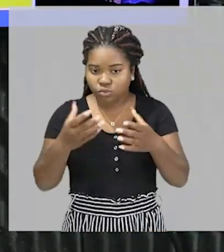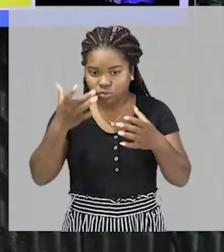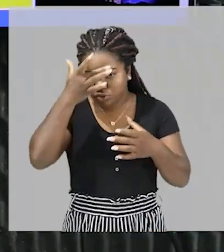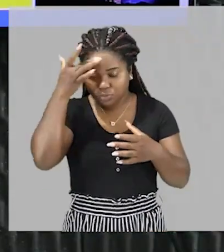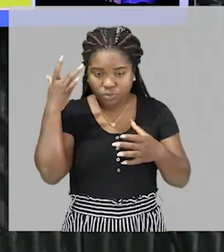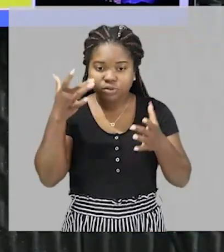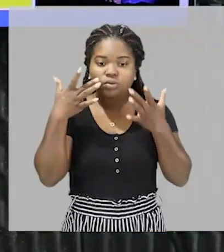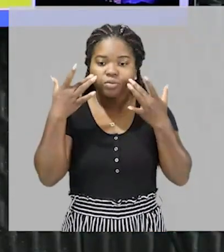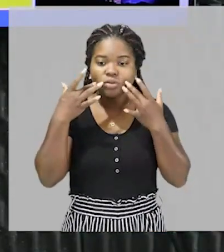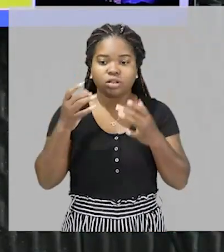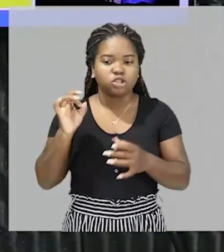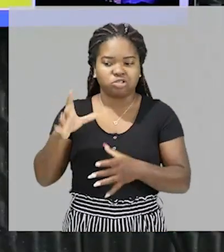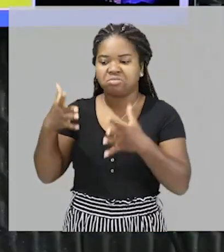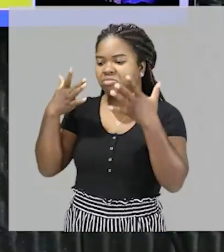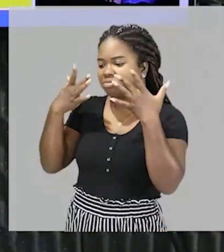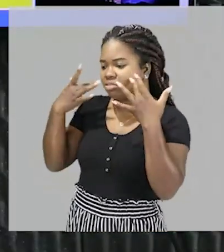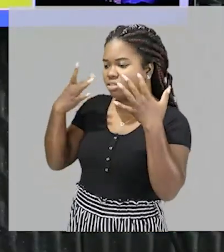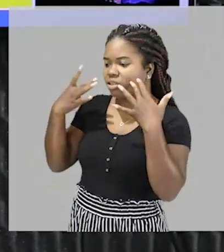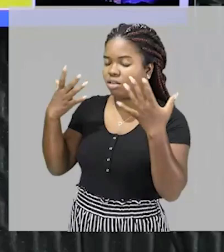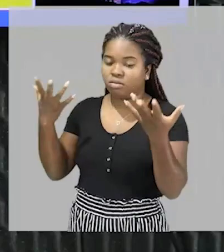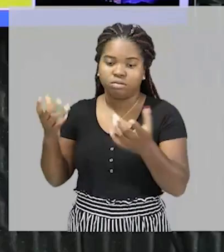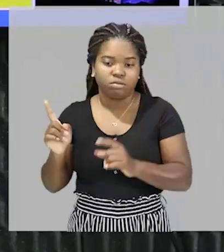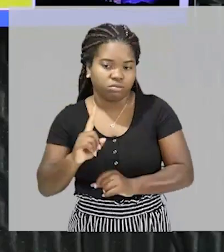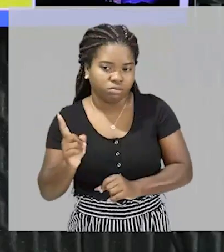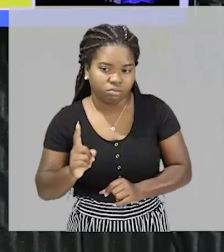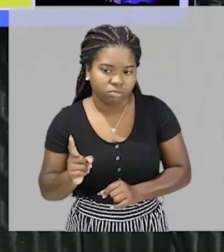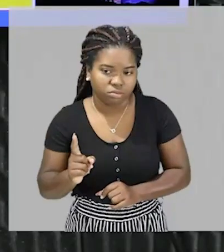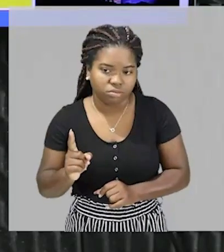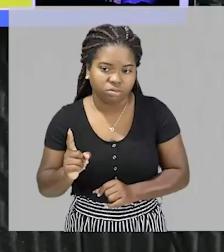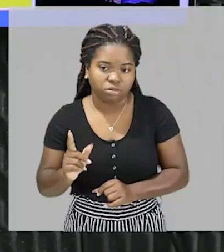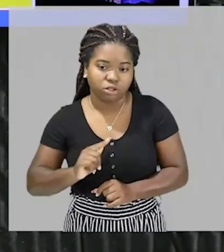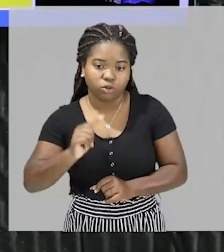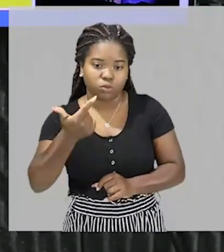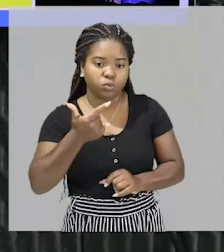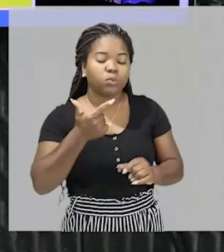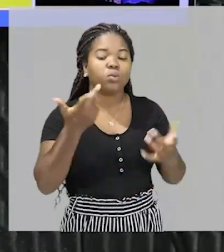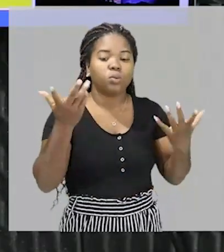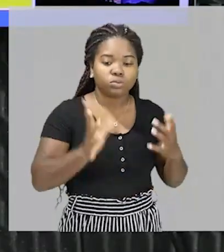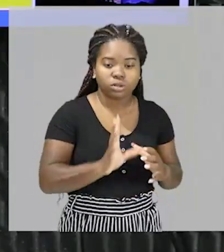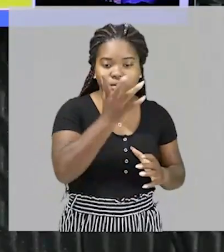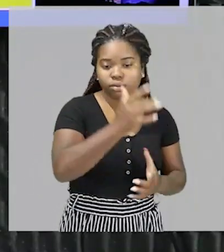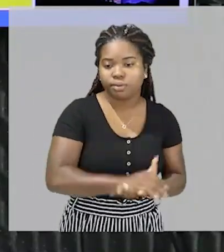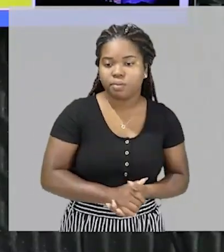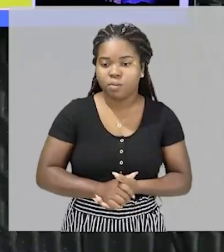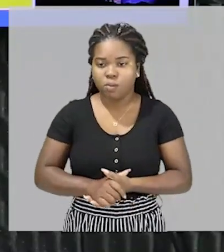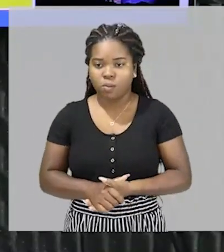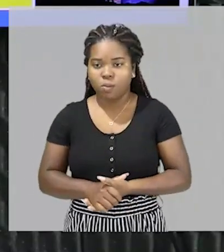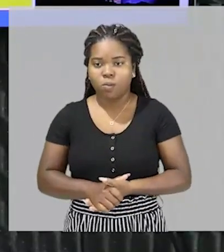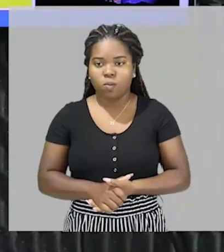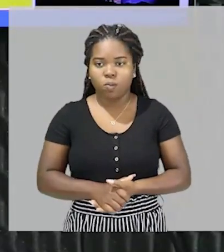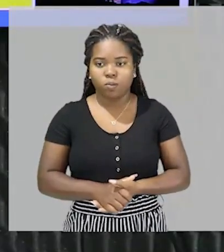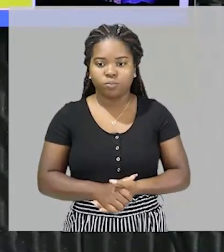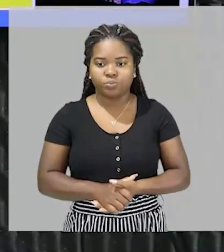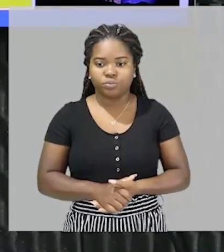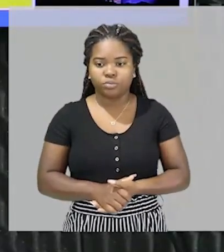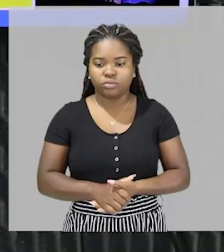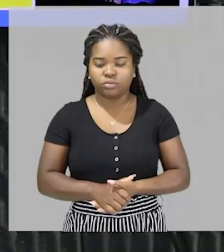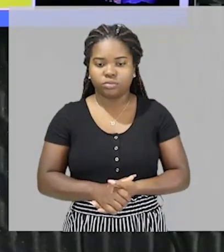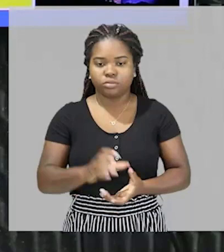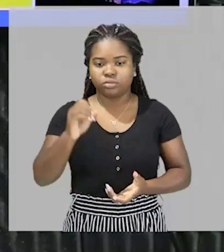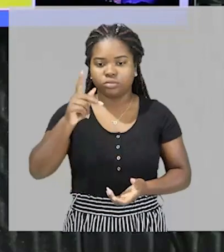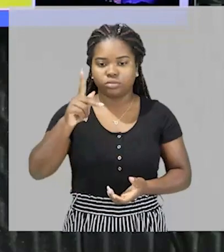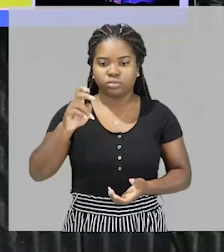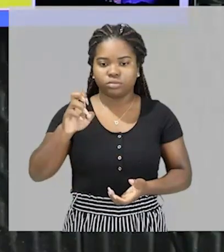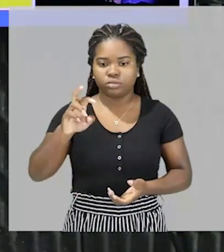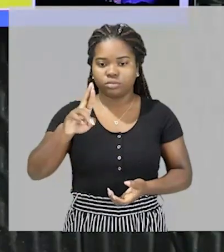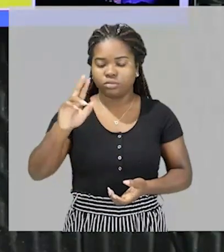artistas, não é teatro somente, certo? Tem outras manifestações, então o nome do grupo é Teatro Mágico, certo? A ópera, o que